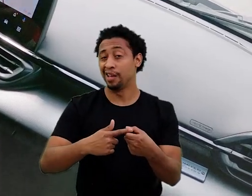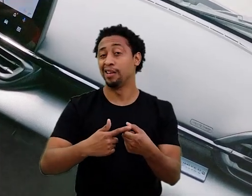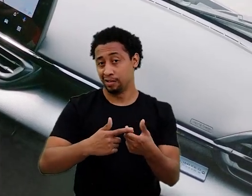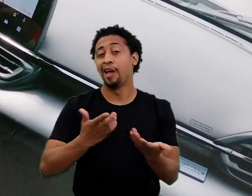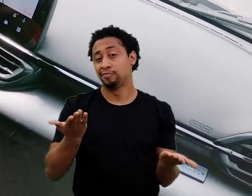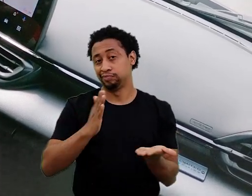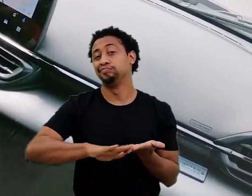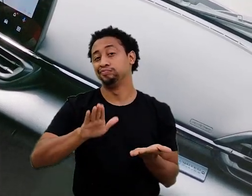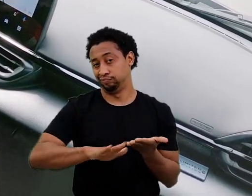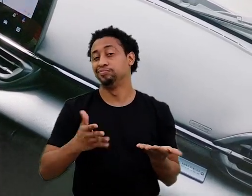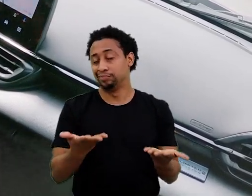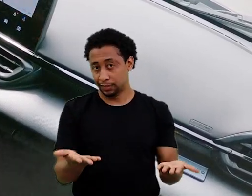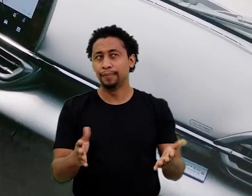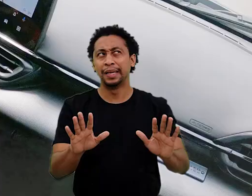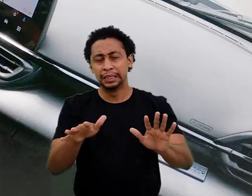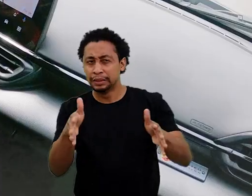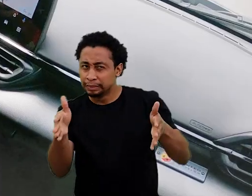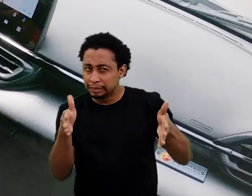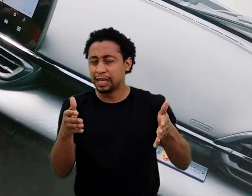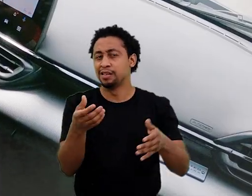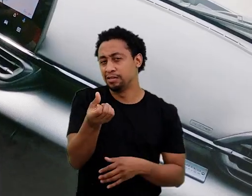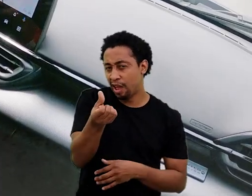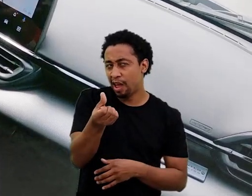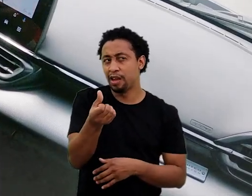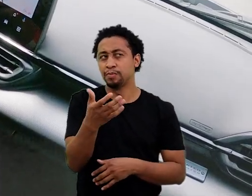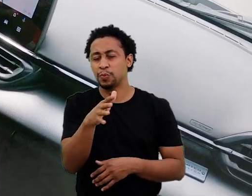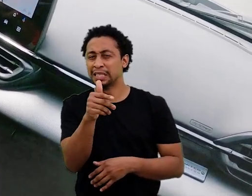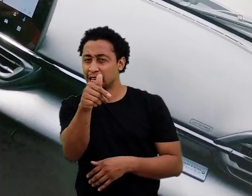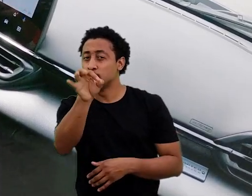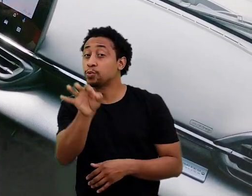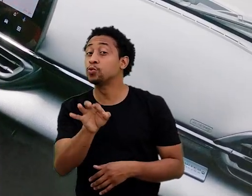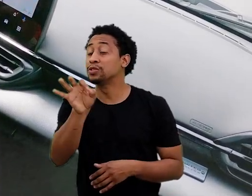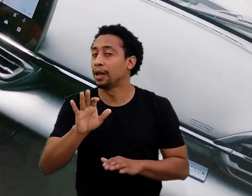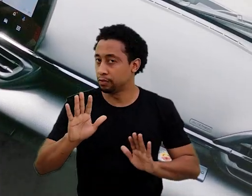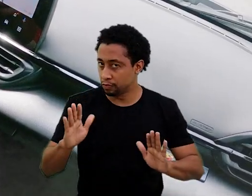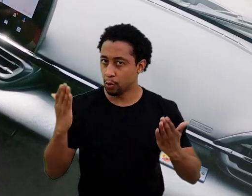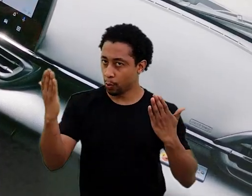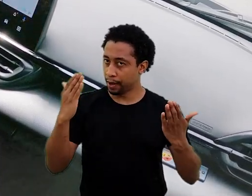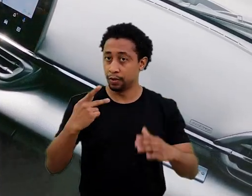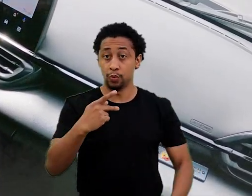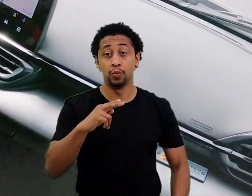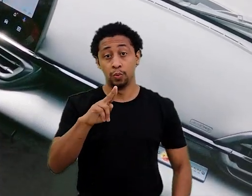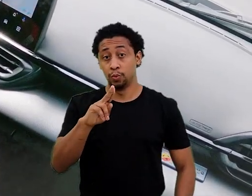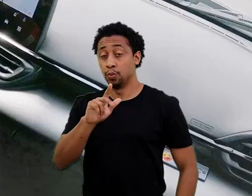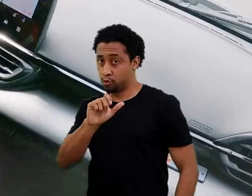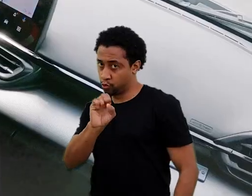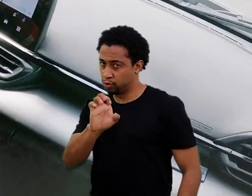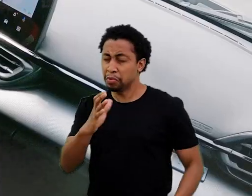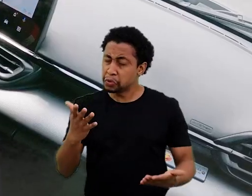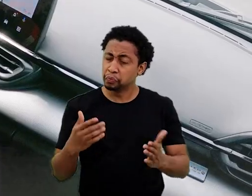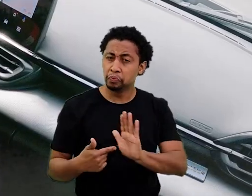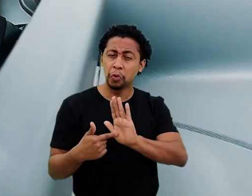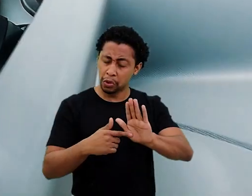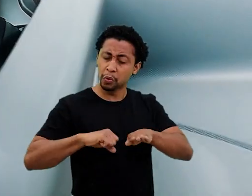vai ser aí por volta de 6 a 7% menos eficaz do que o próprio Pulse. Mas ainda assim são números muito